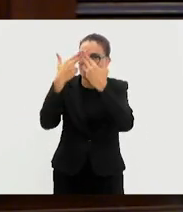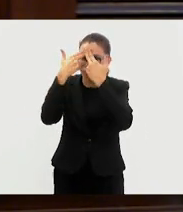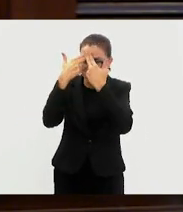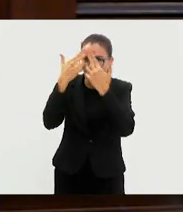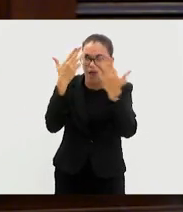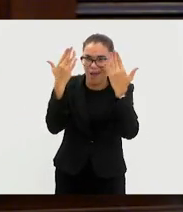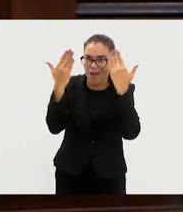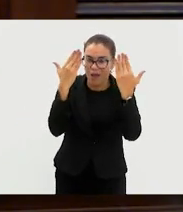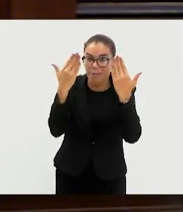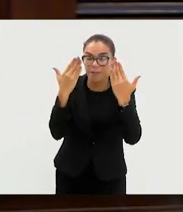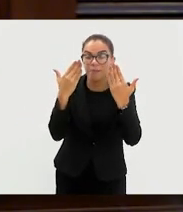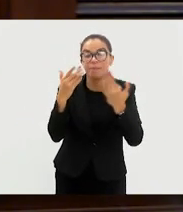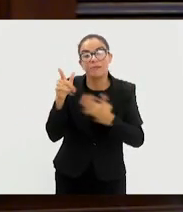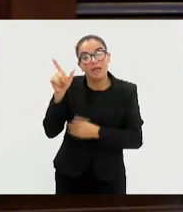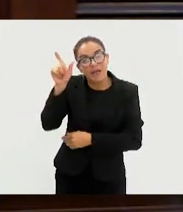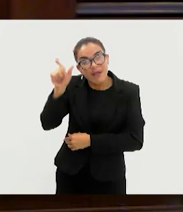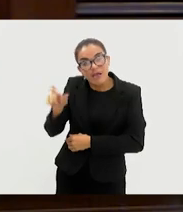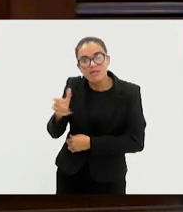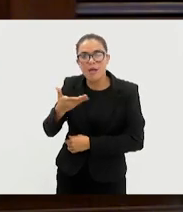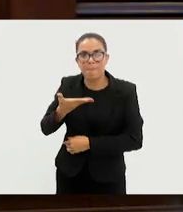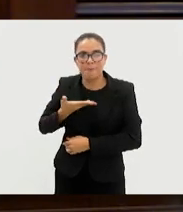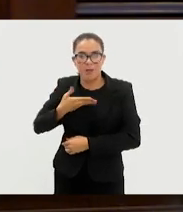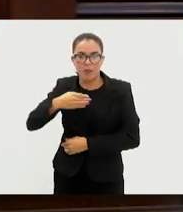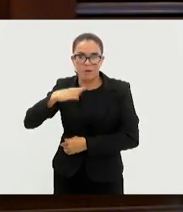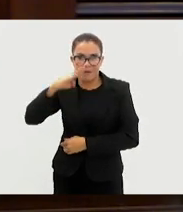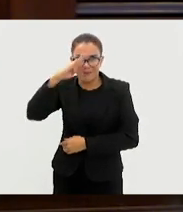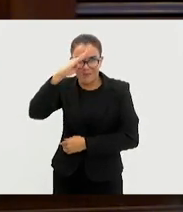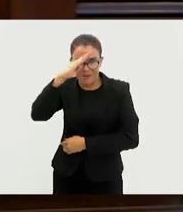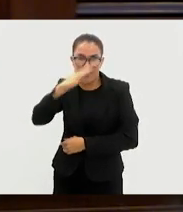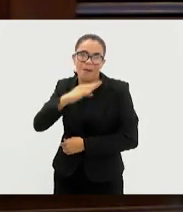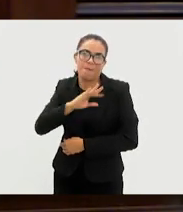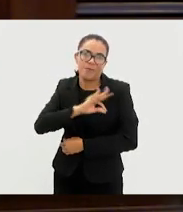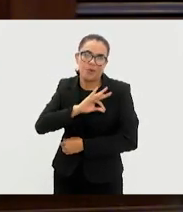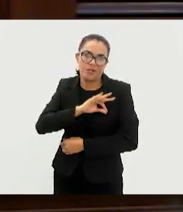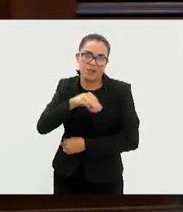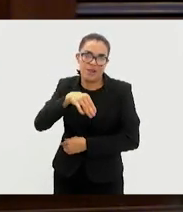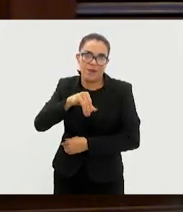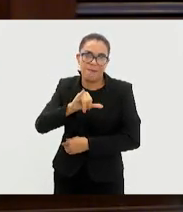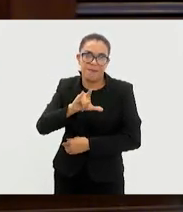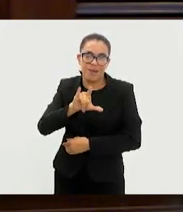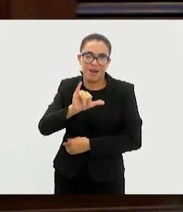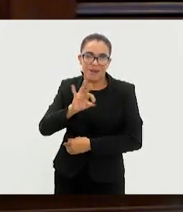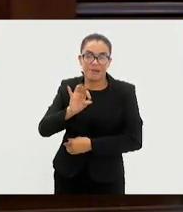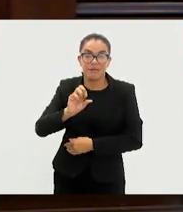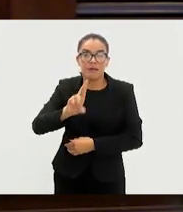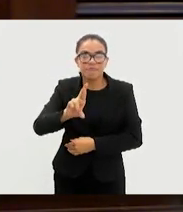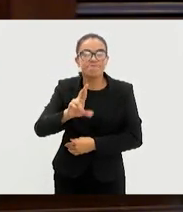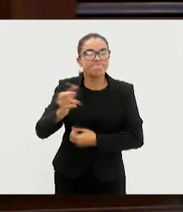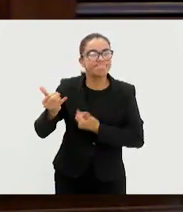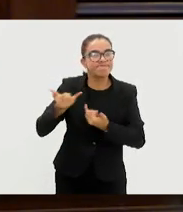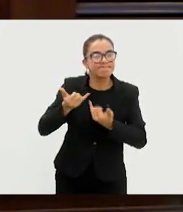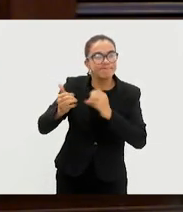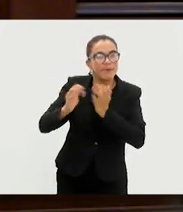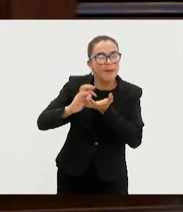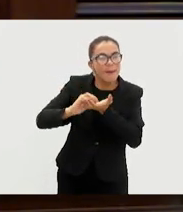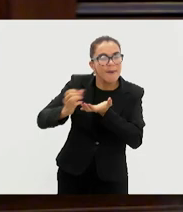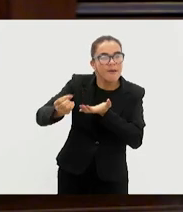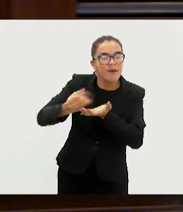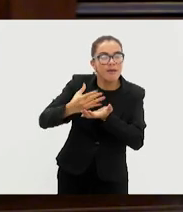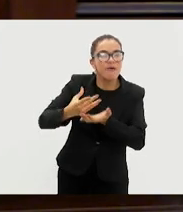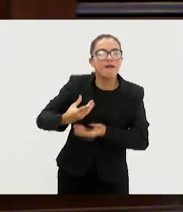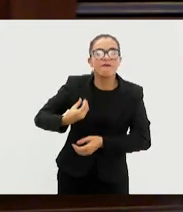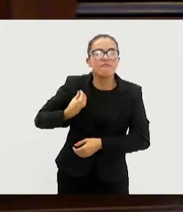E ele diz, esse amigo meu, que é da Polícia Militar, ele disse que ele vive isso